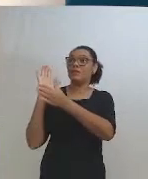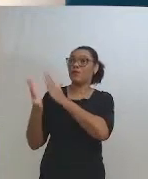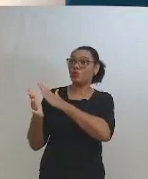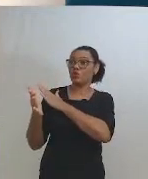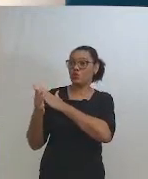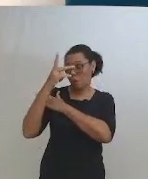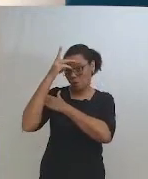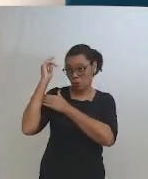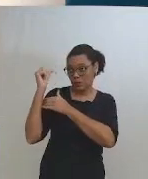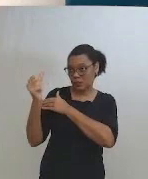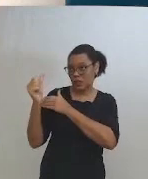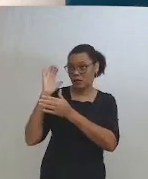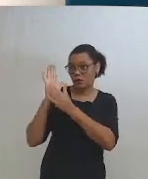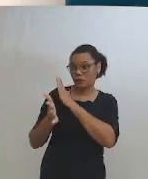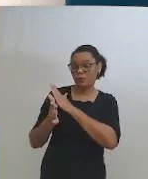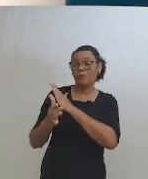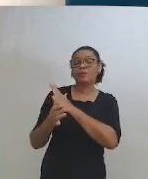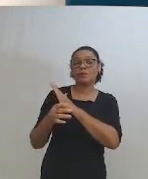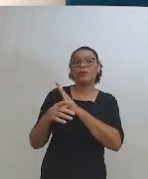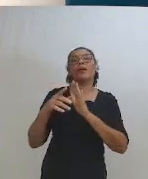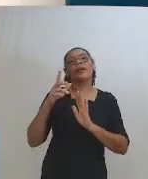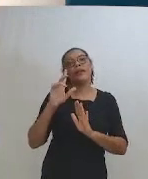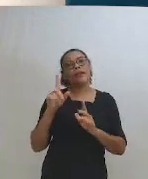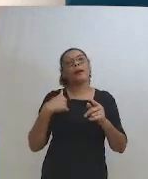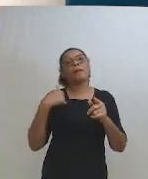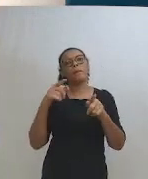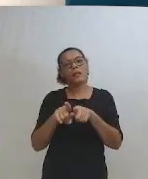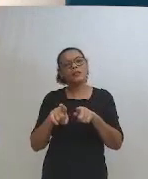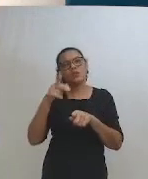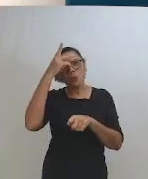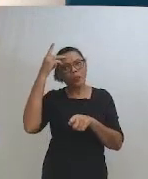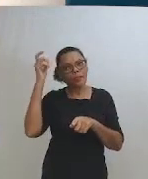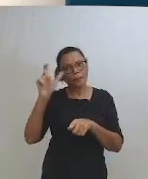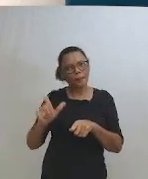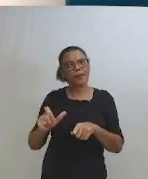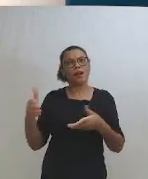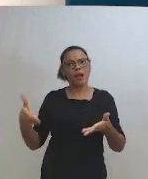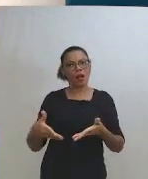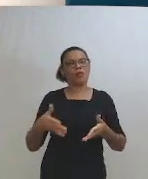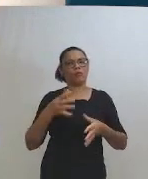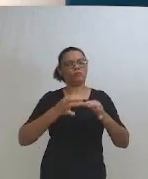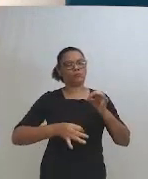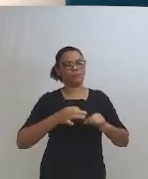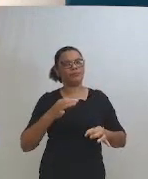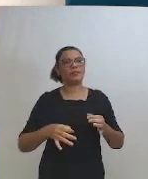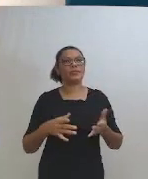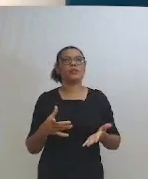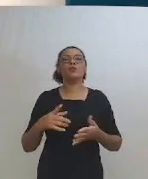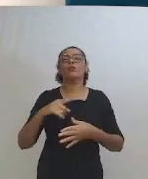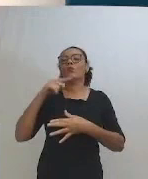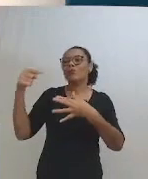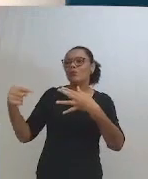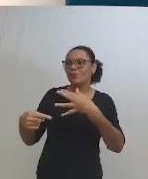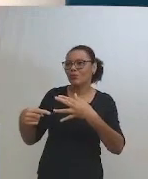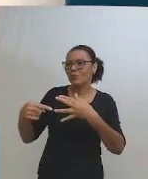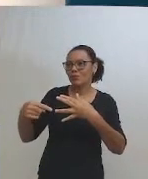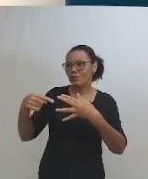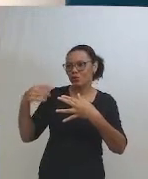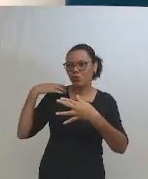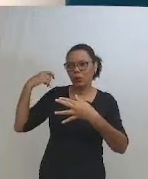o recorrente. O magistrado de primeiro grau, por mais de uma